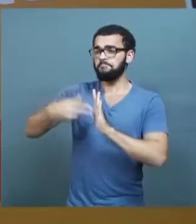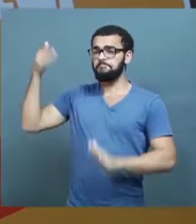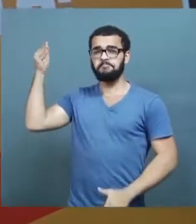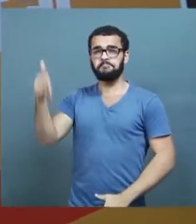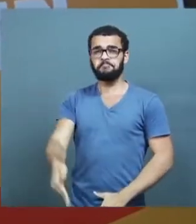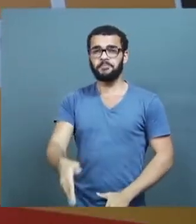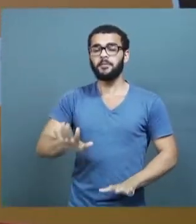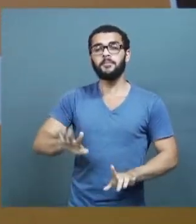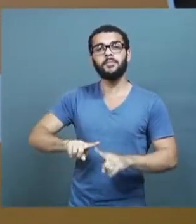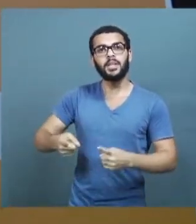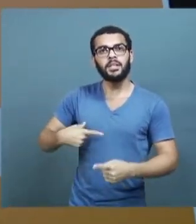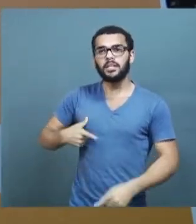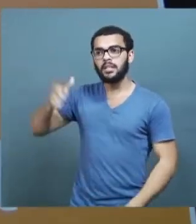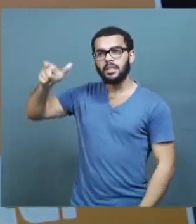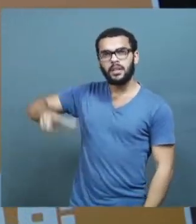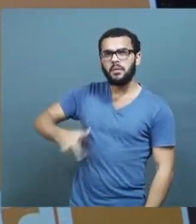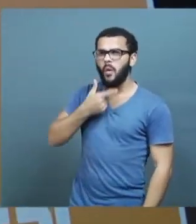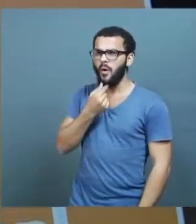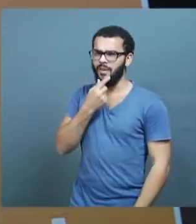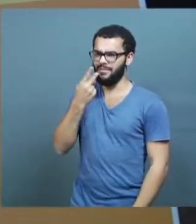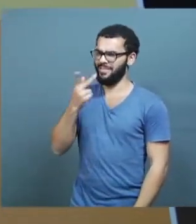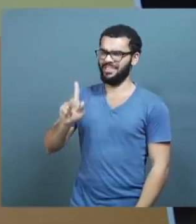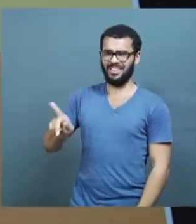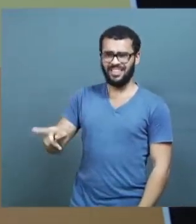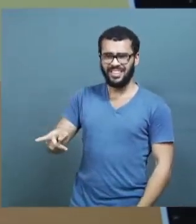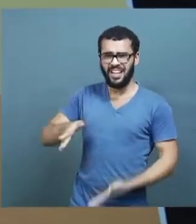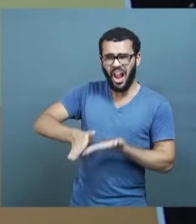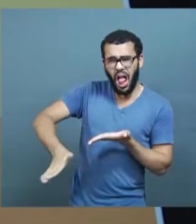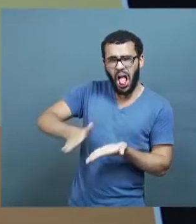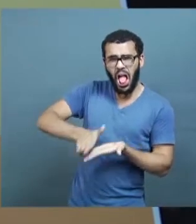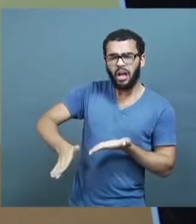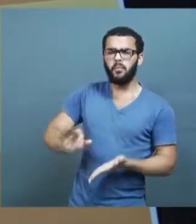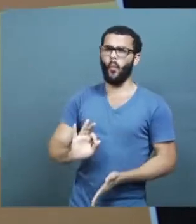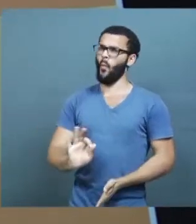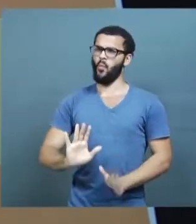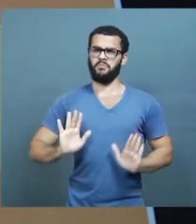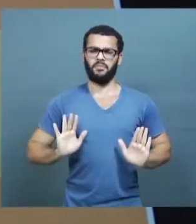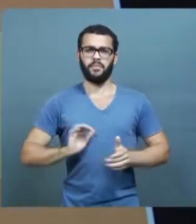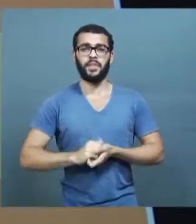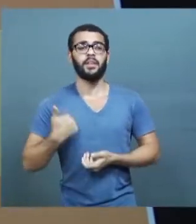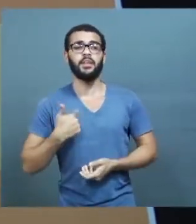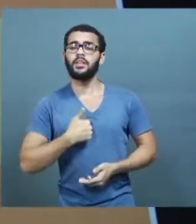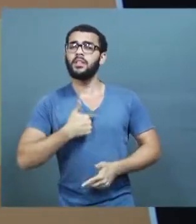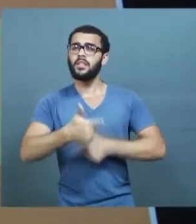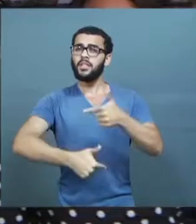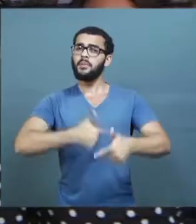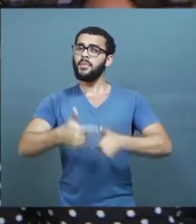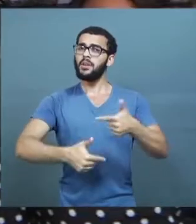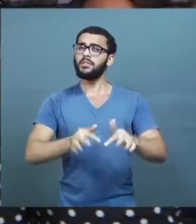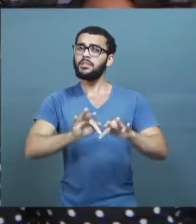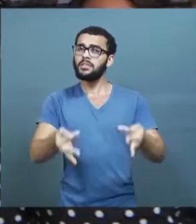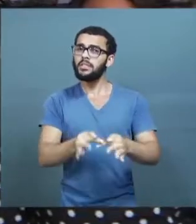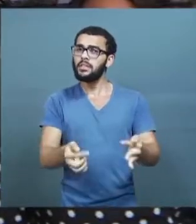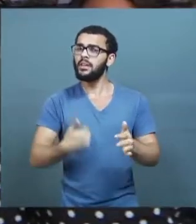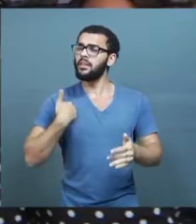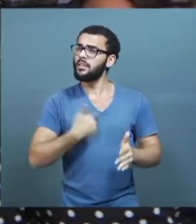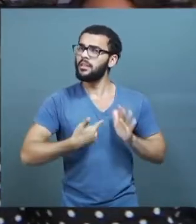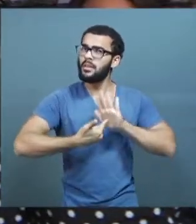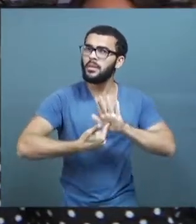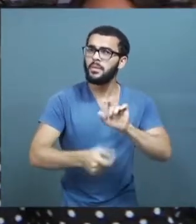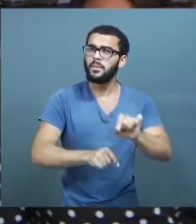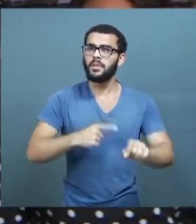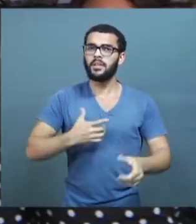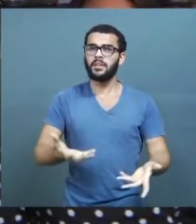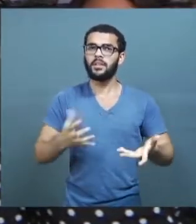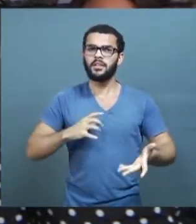William, essa despesa não pesa no bolso. O nosso trabalho aqui foi um trabalho muito simples, né? A gente até faz questão de ressaltar isso, que é para